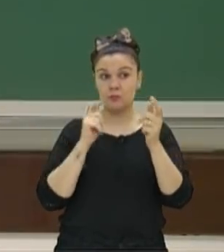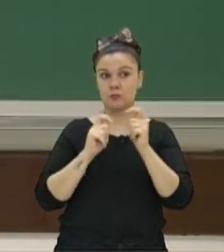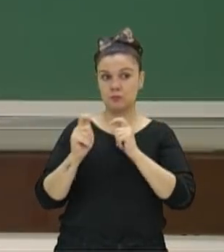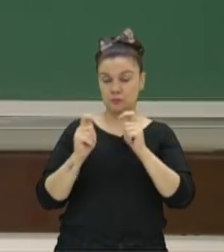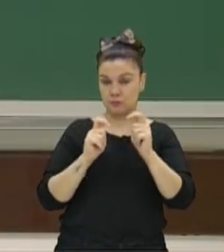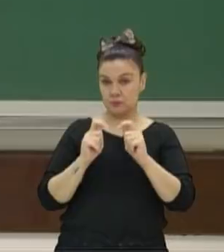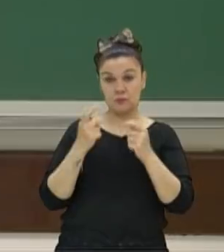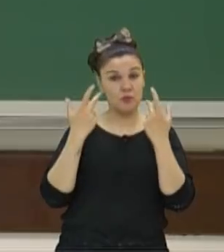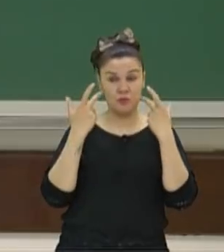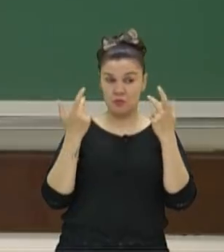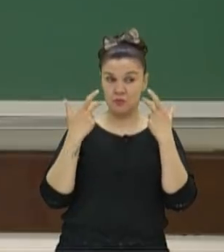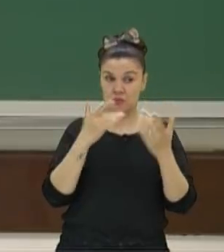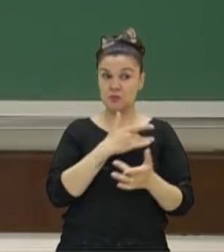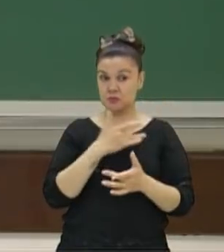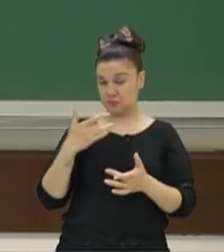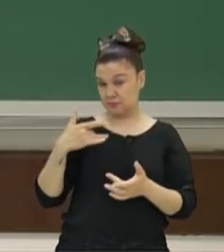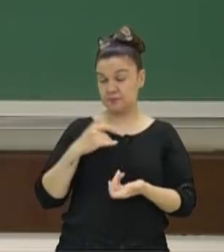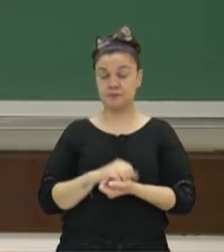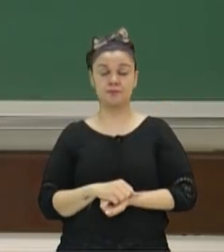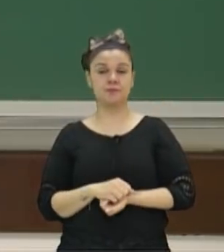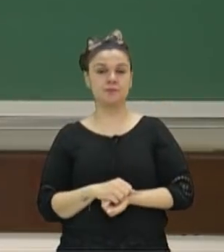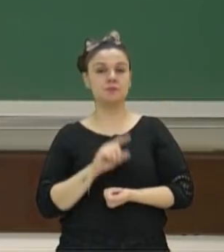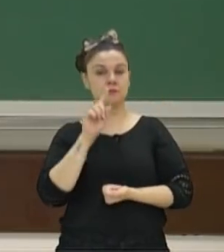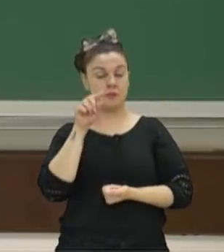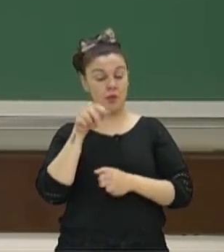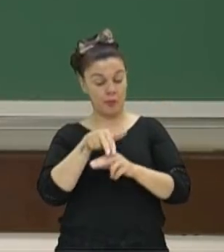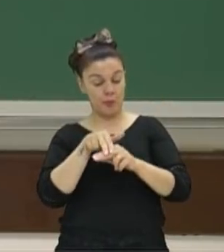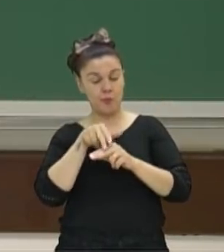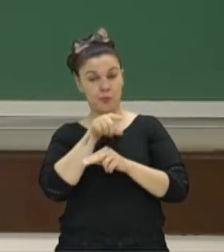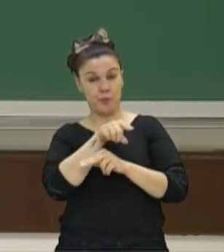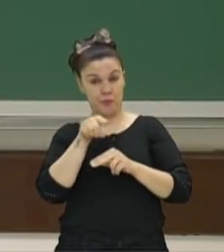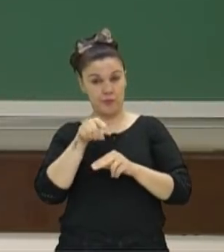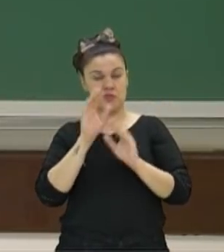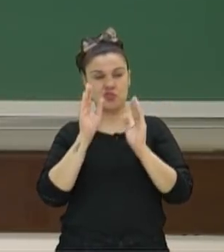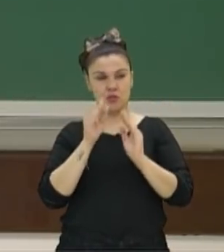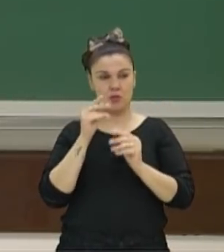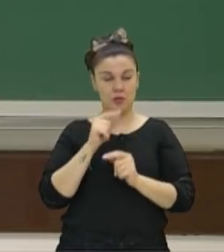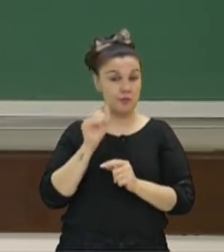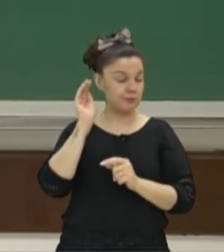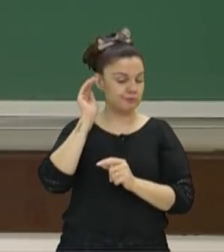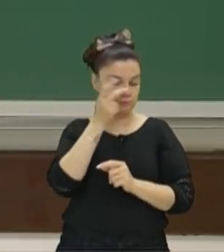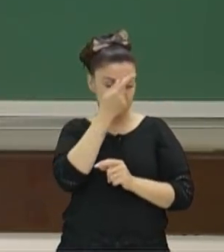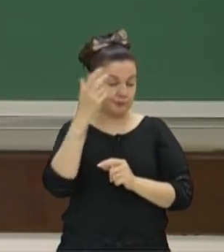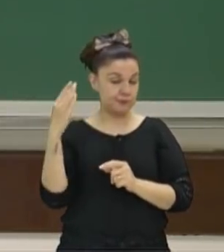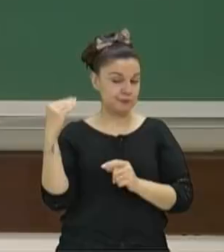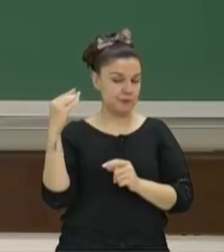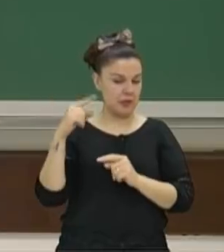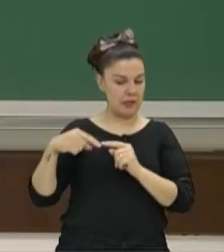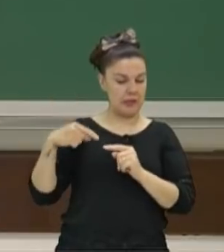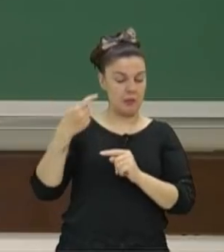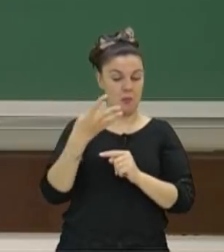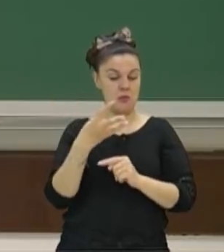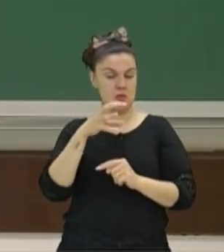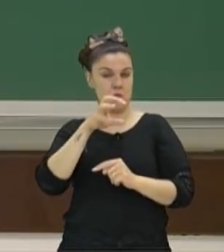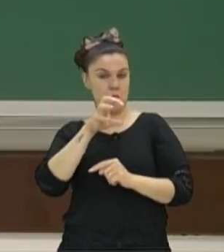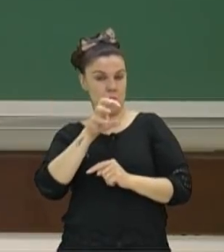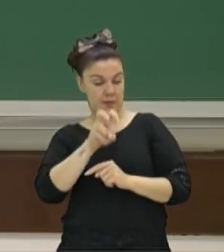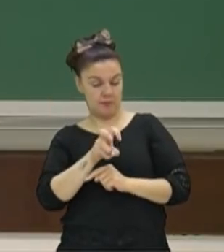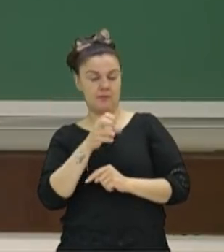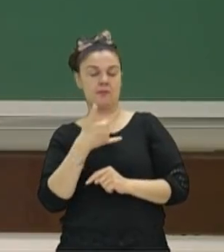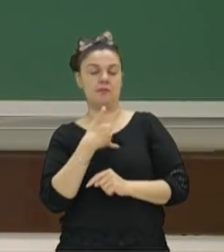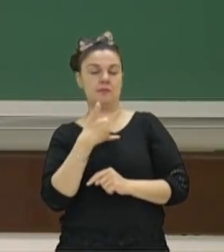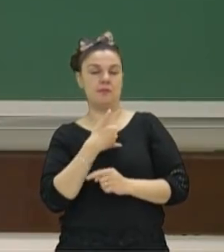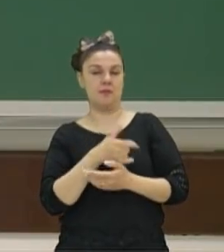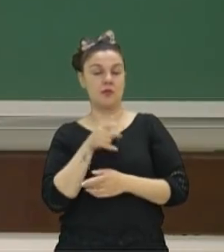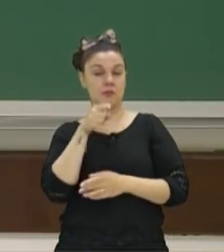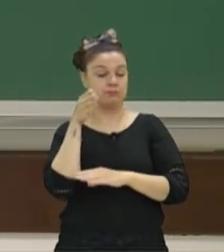esteja acontecendo de forma saudável. Então, é por isso que você já deve ter ouvido falar que depois dos 45 anos de